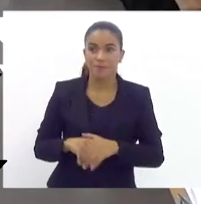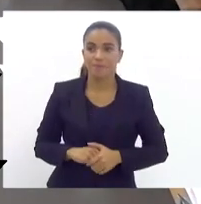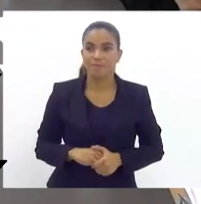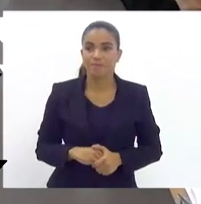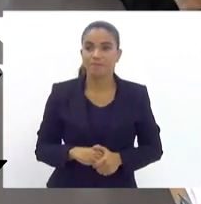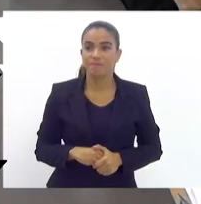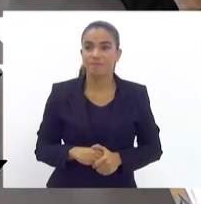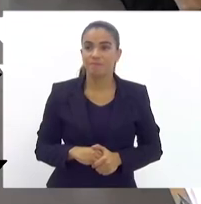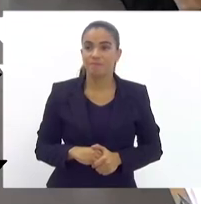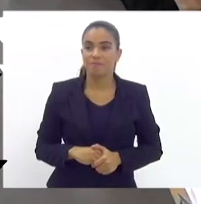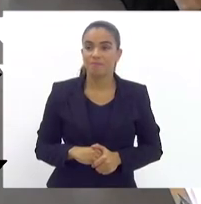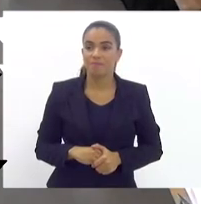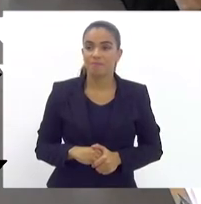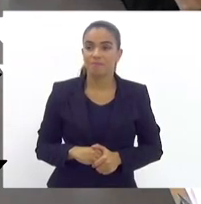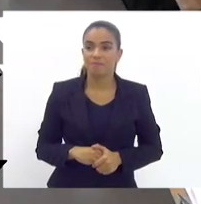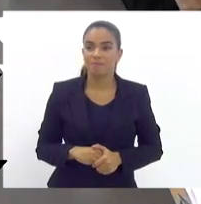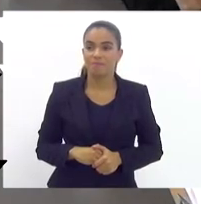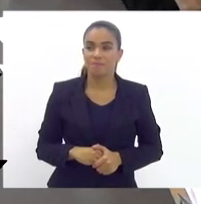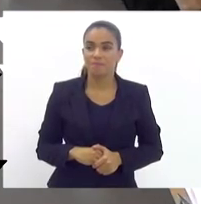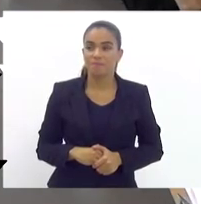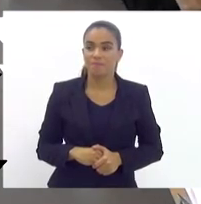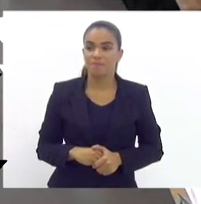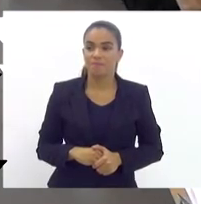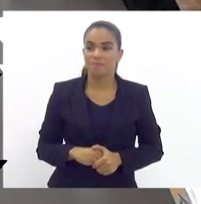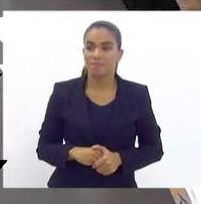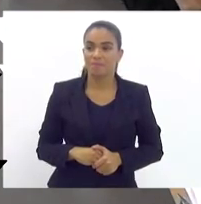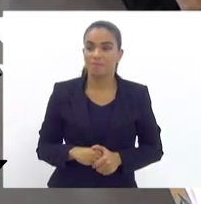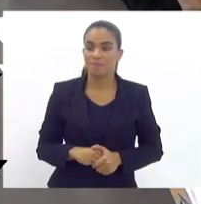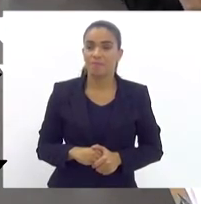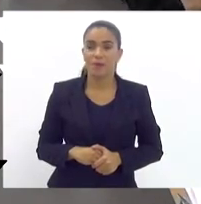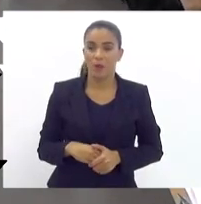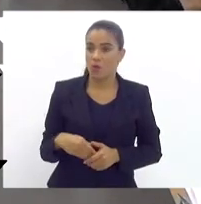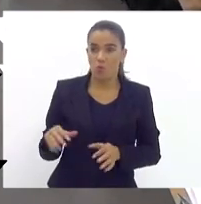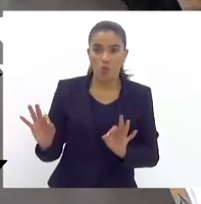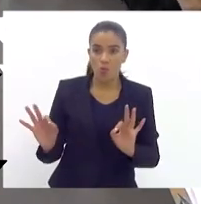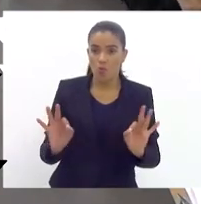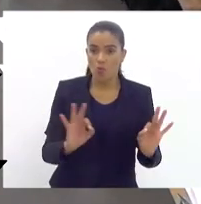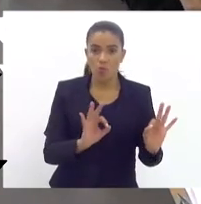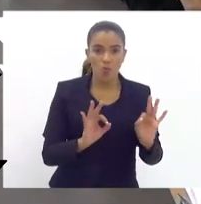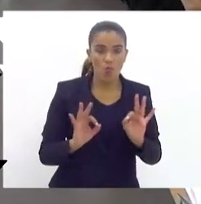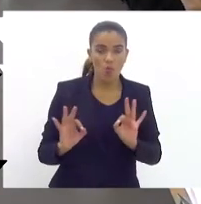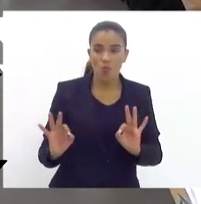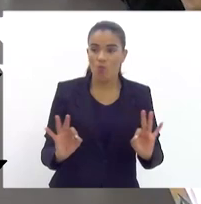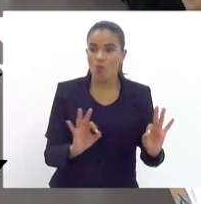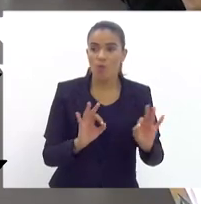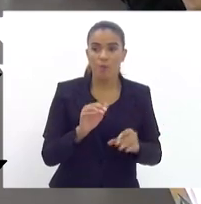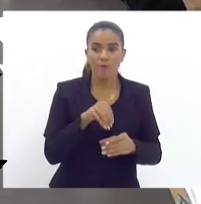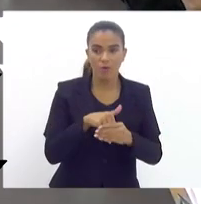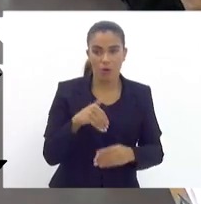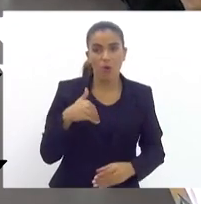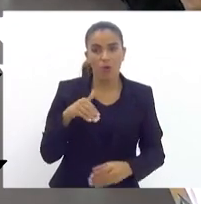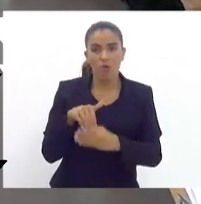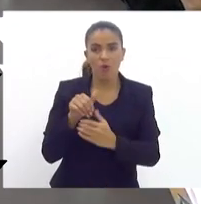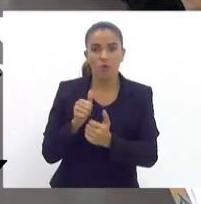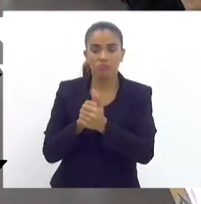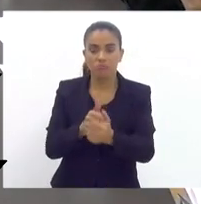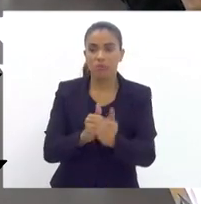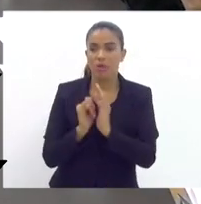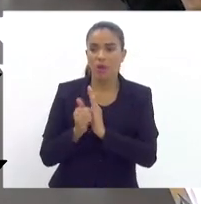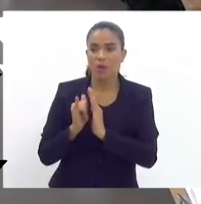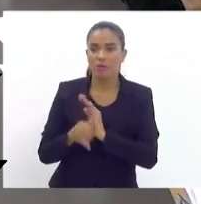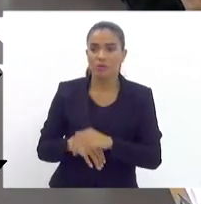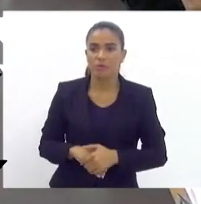Não tem mais membros. para votar. Eu voto com o relator.